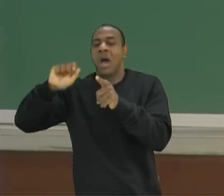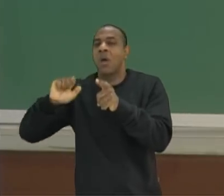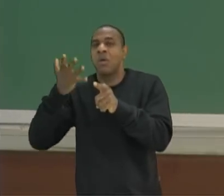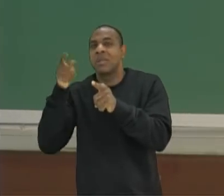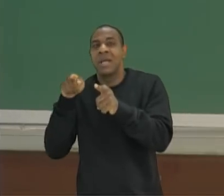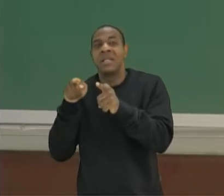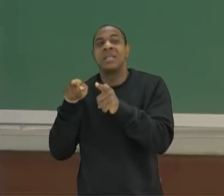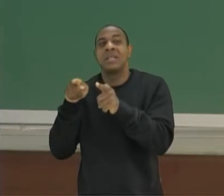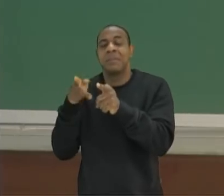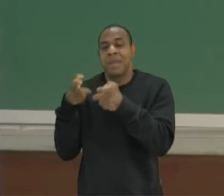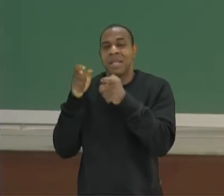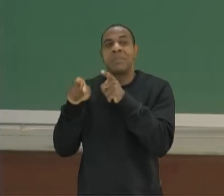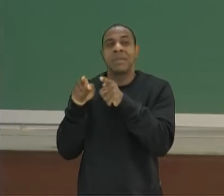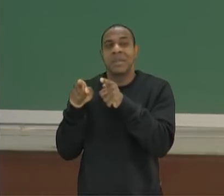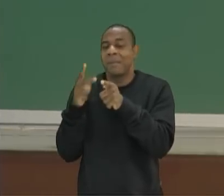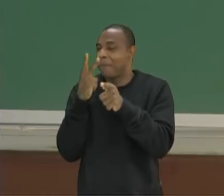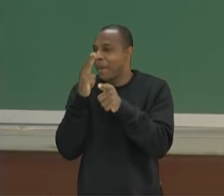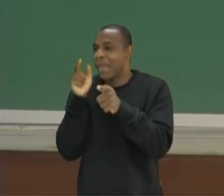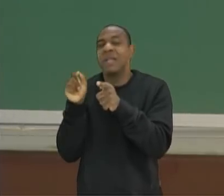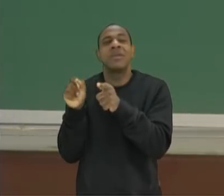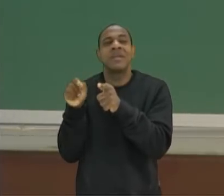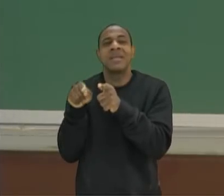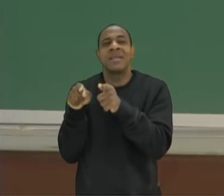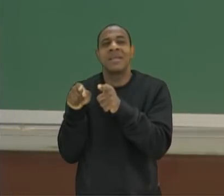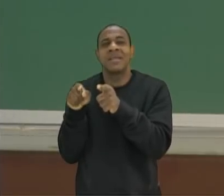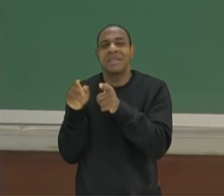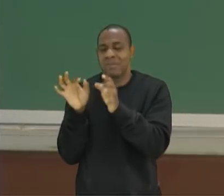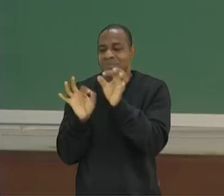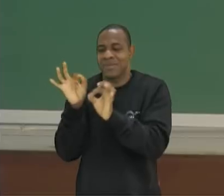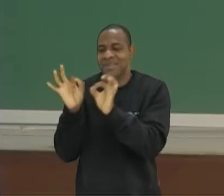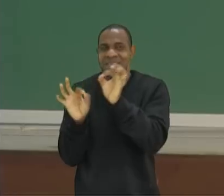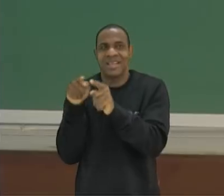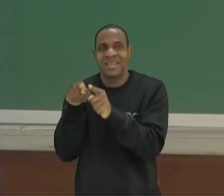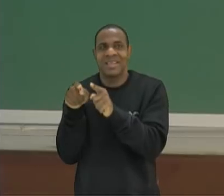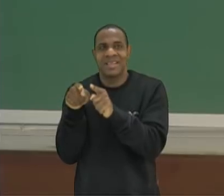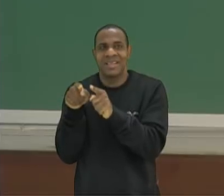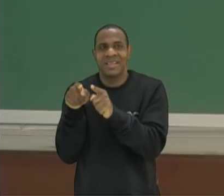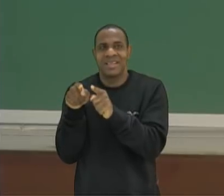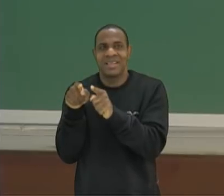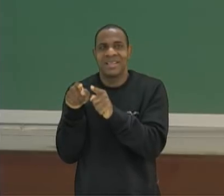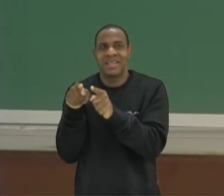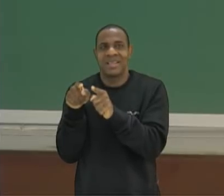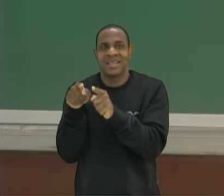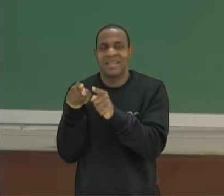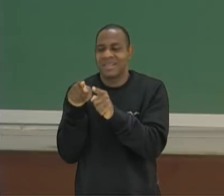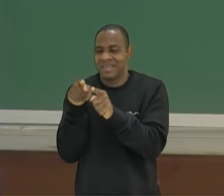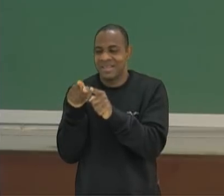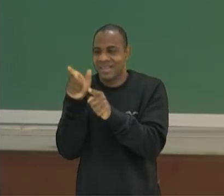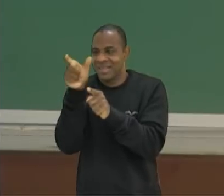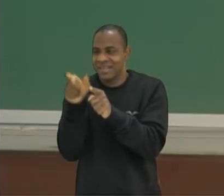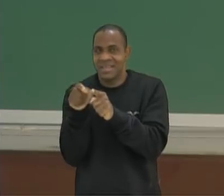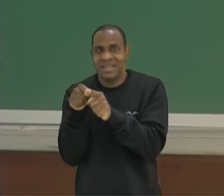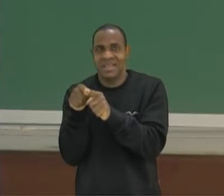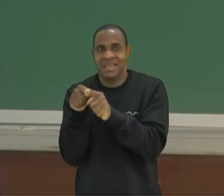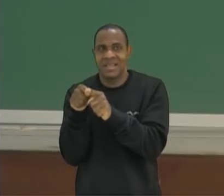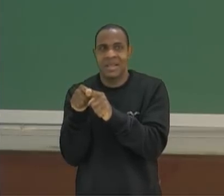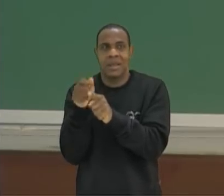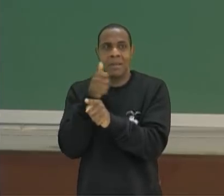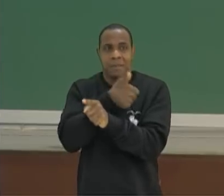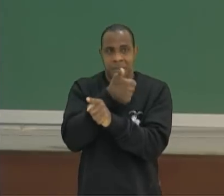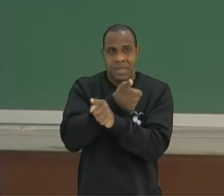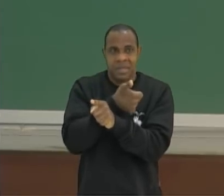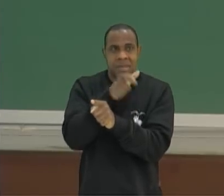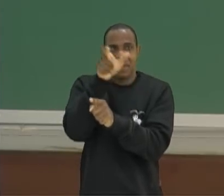isso, então percebam, parece que tem um perfil muito mais organizado nesse trecho mais central. E aí, novamente,